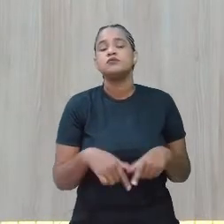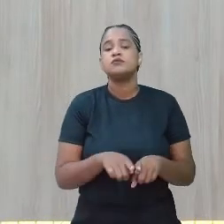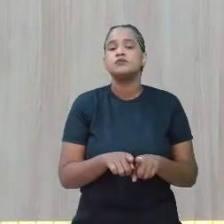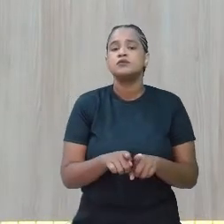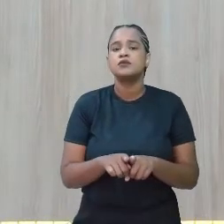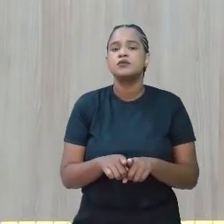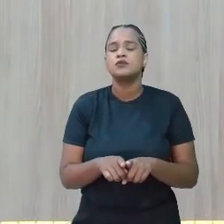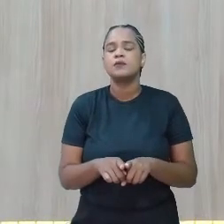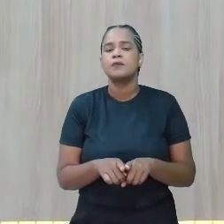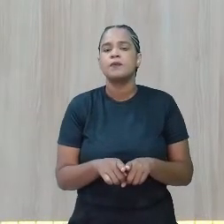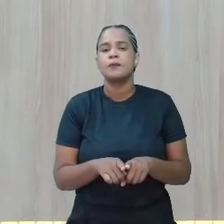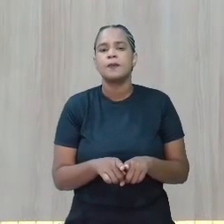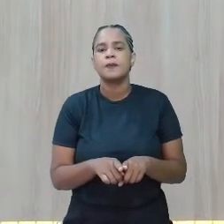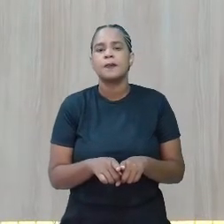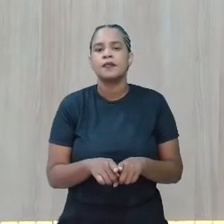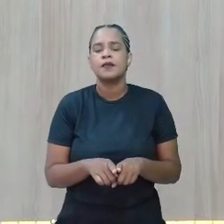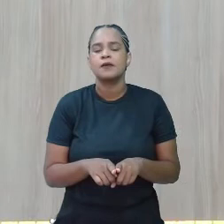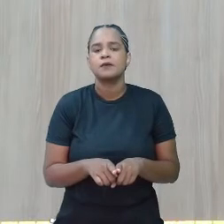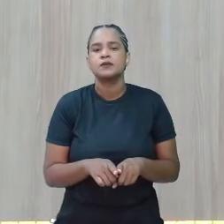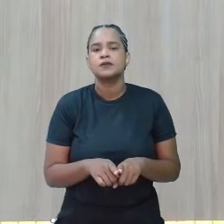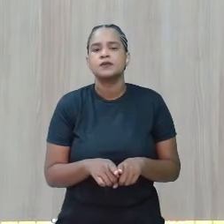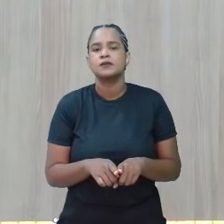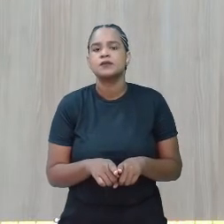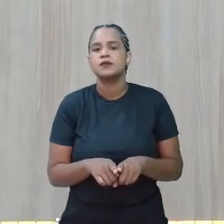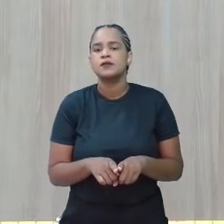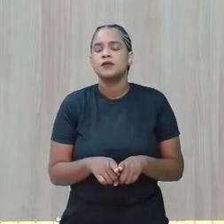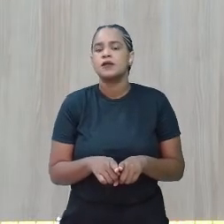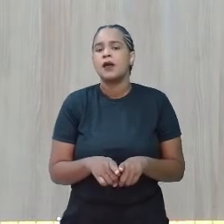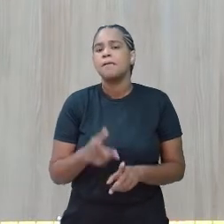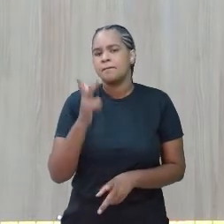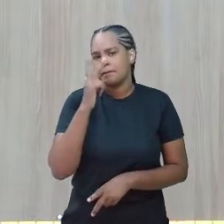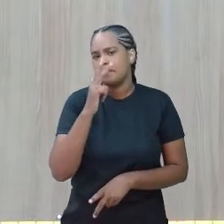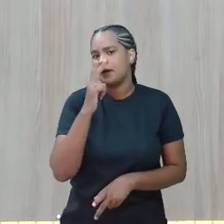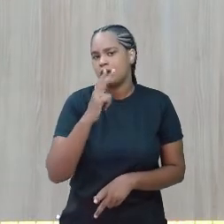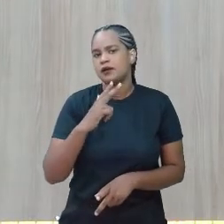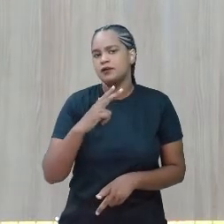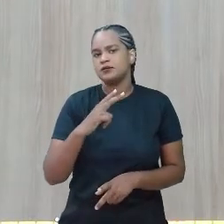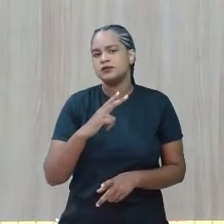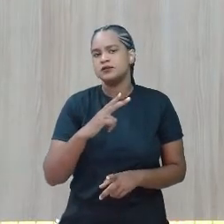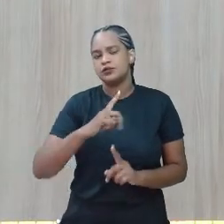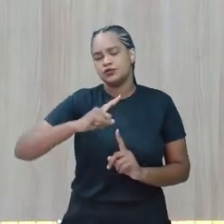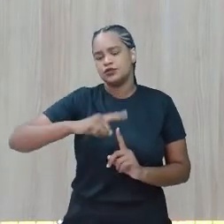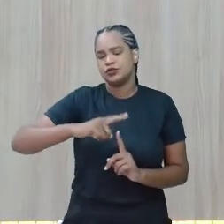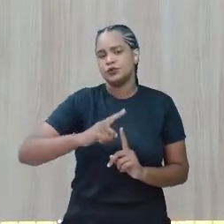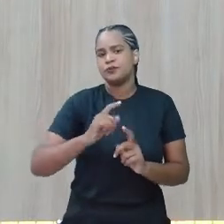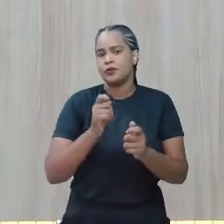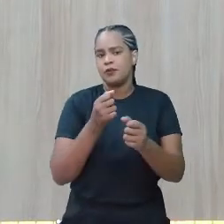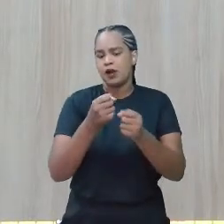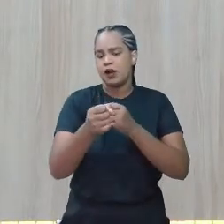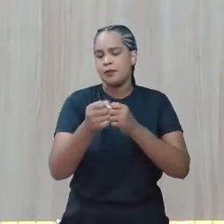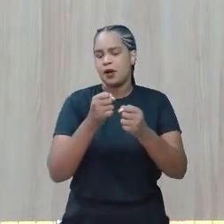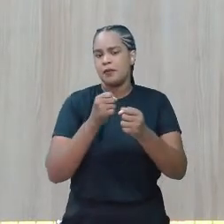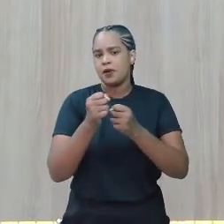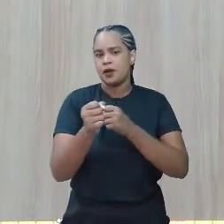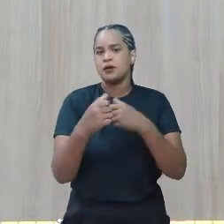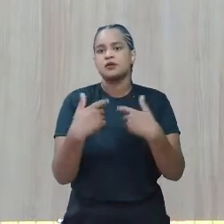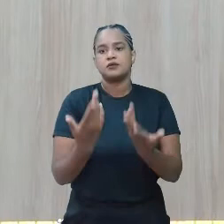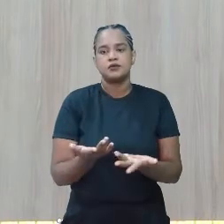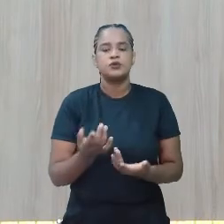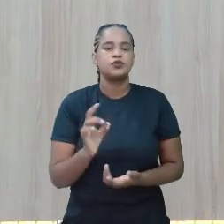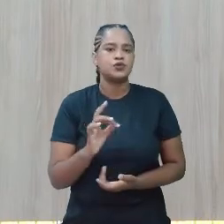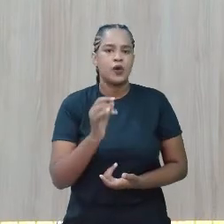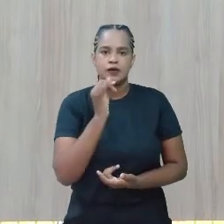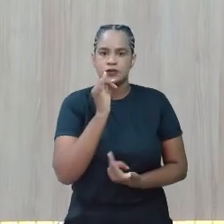isso tem um modelo, é parecido com uma entrevista. E é só trazendo isso para a realidade de